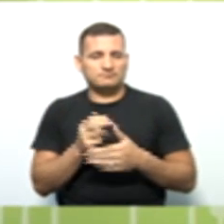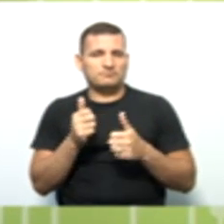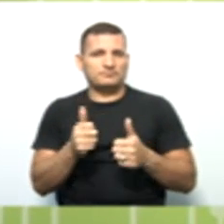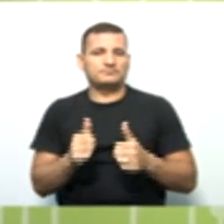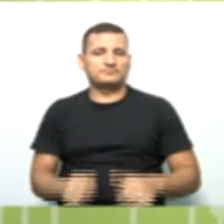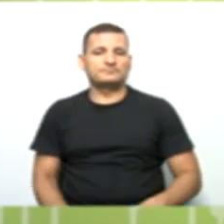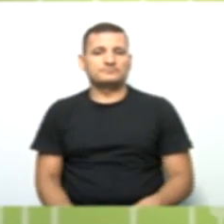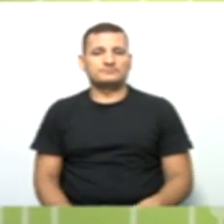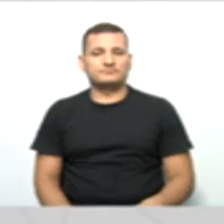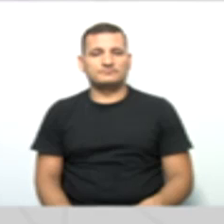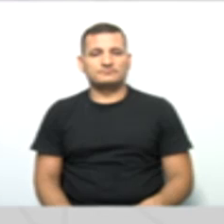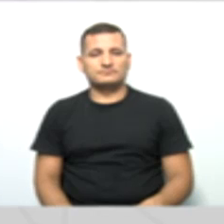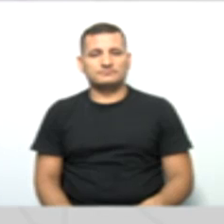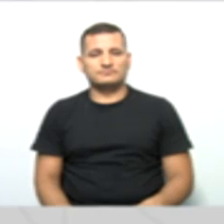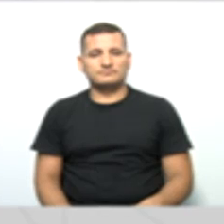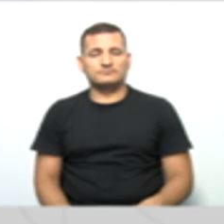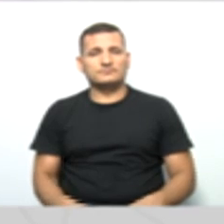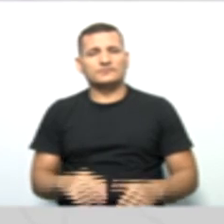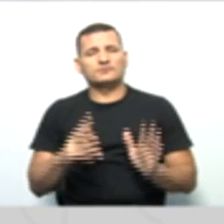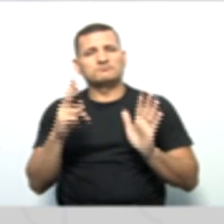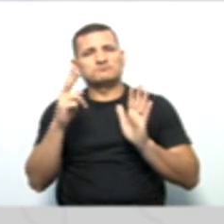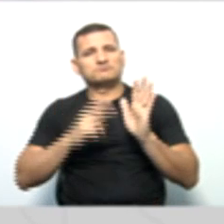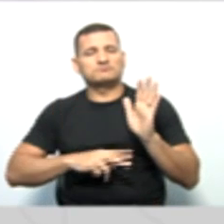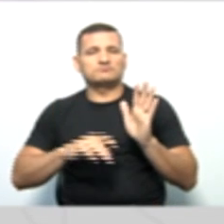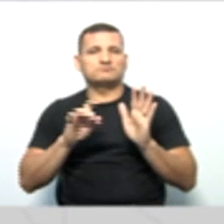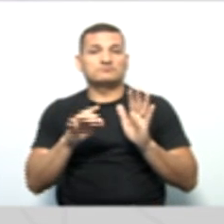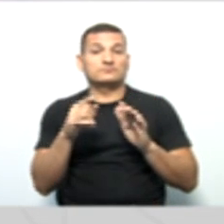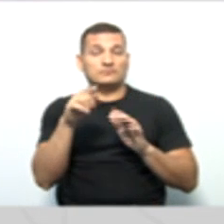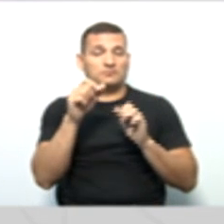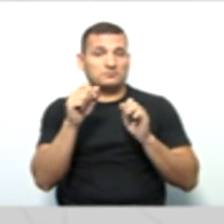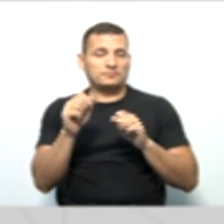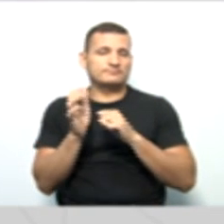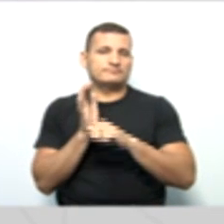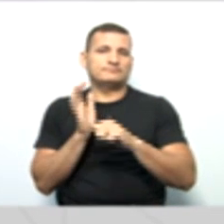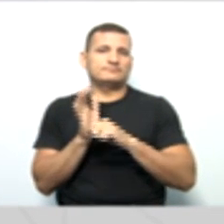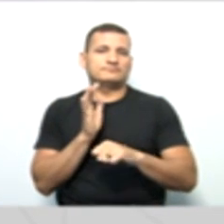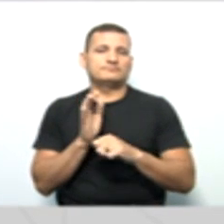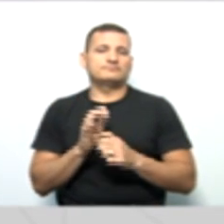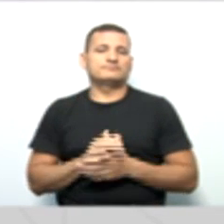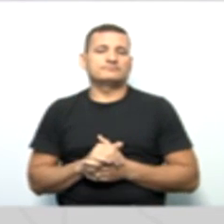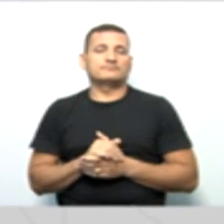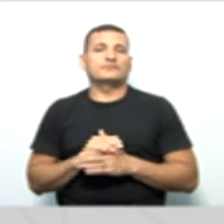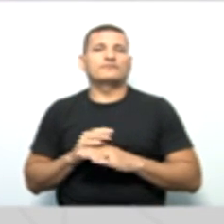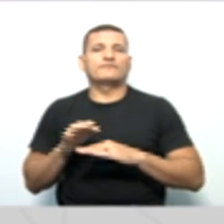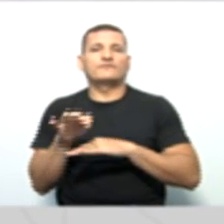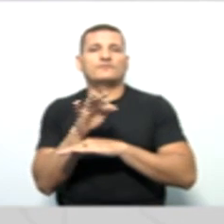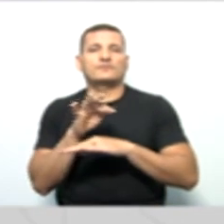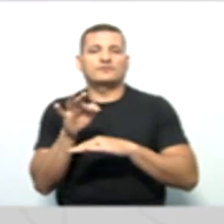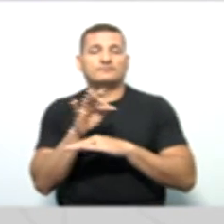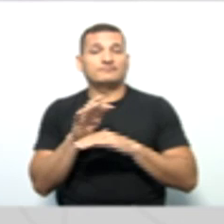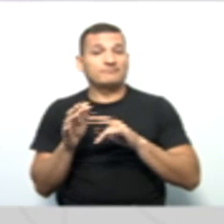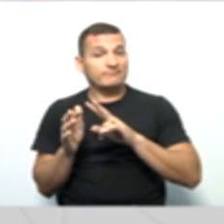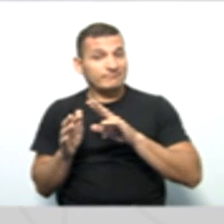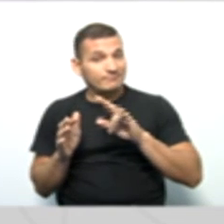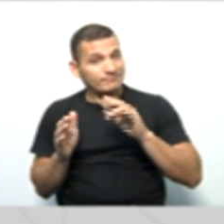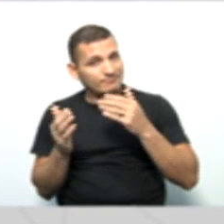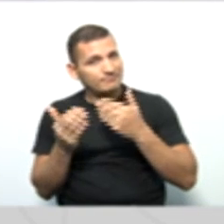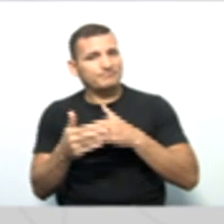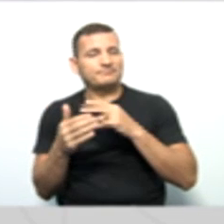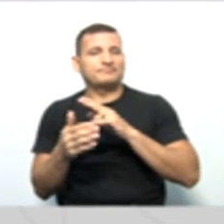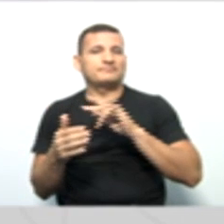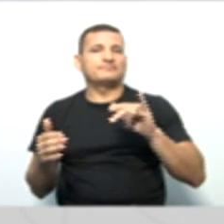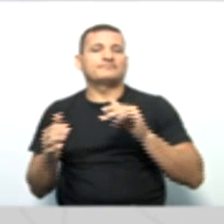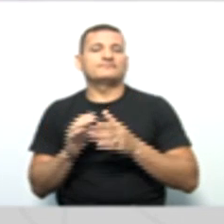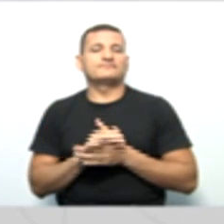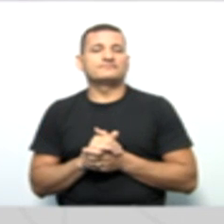só ler aqui, fazer a leitura, para vocês anotarem aí a definição, né, formal, gente, que vai cair na prova. É o lugar